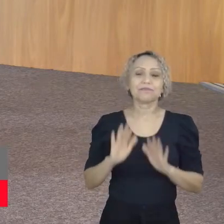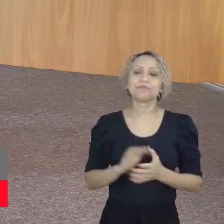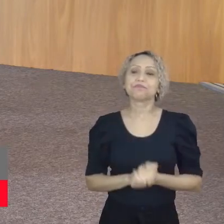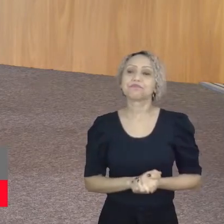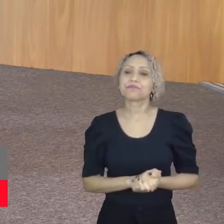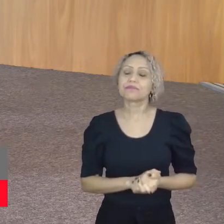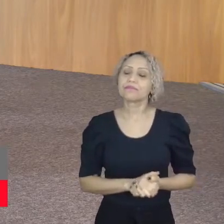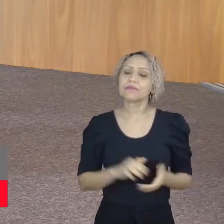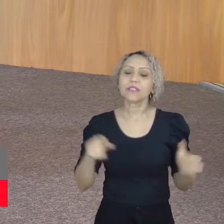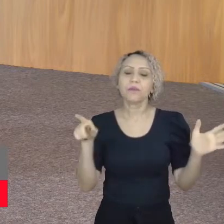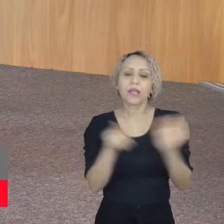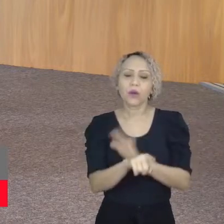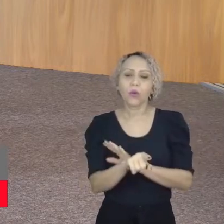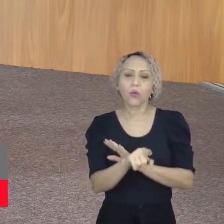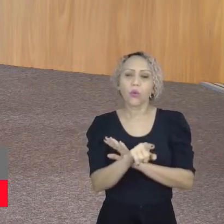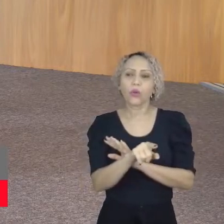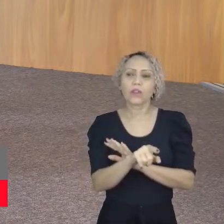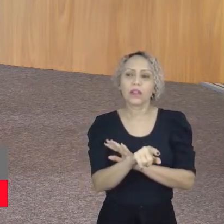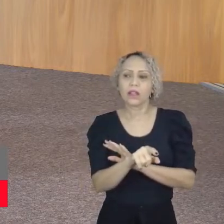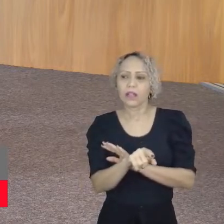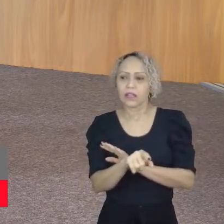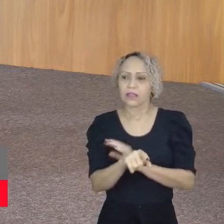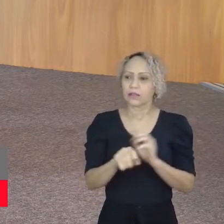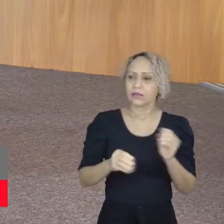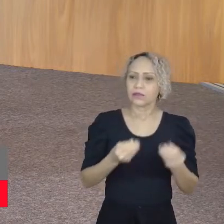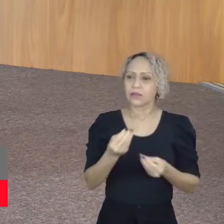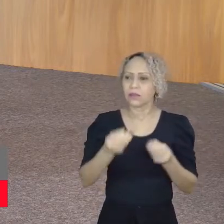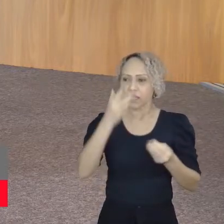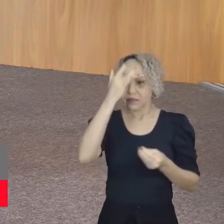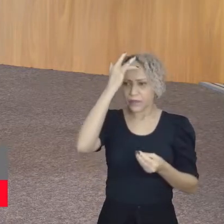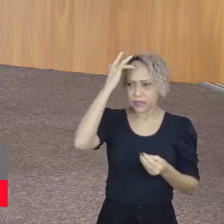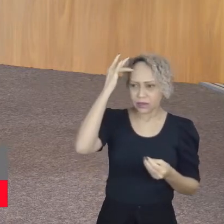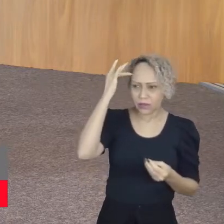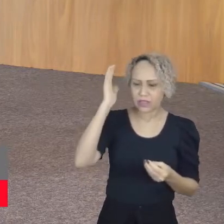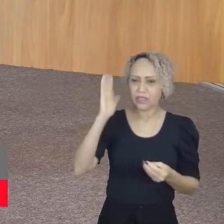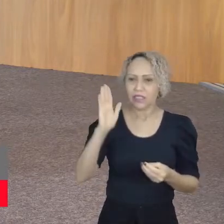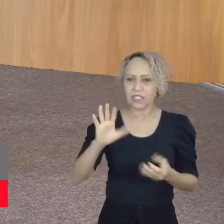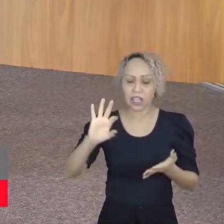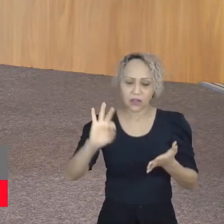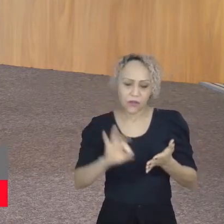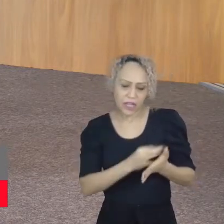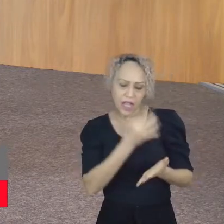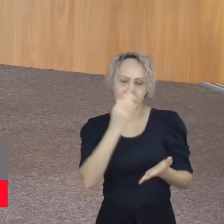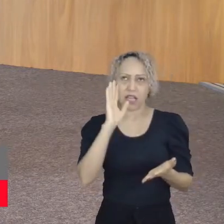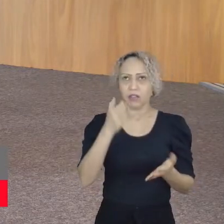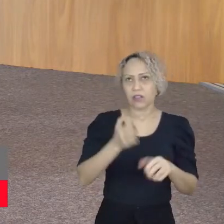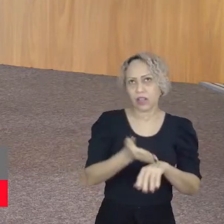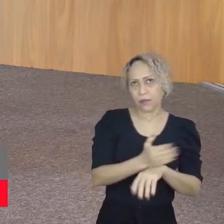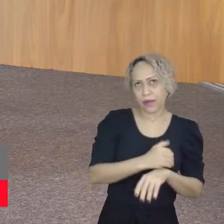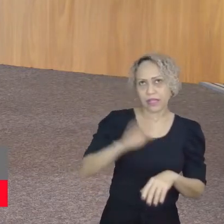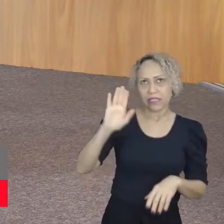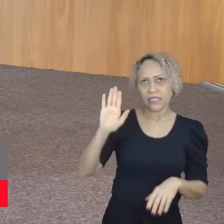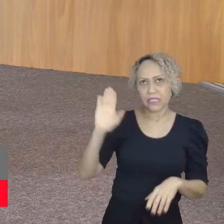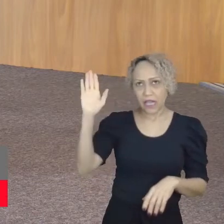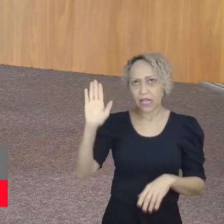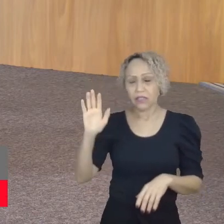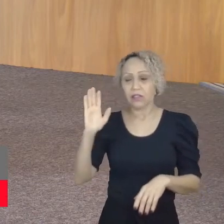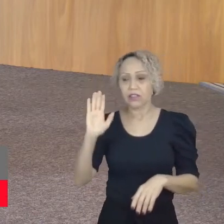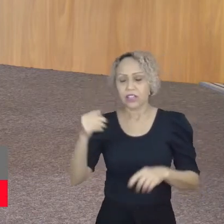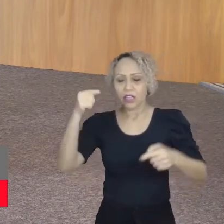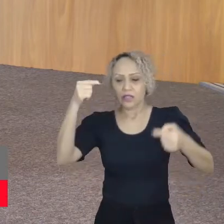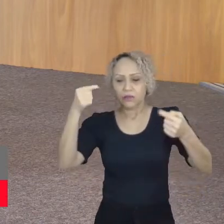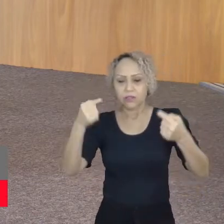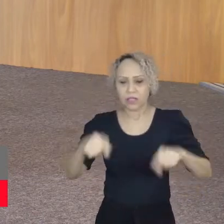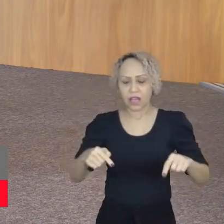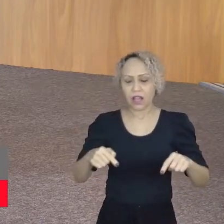envolvida, claro, e os que já são filiados, já são pré-candidatos, já disputaram em outras ocasiões, mas esses processos também